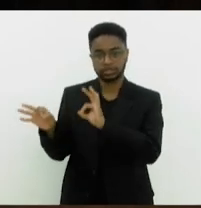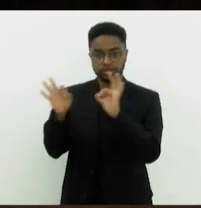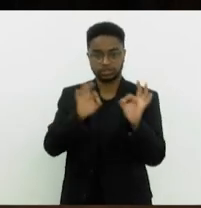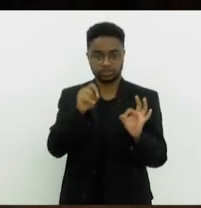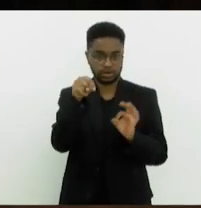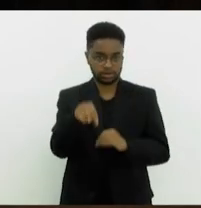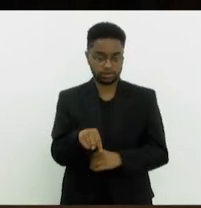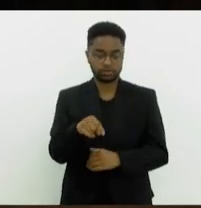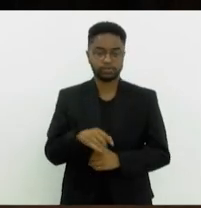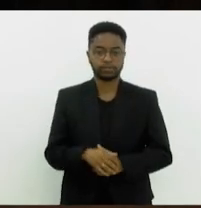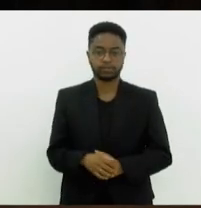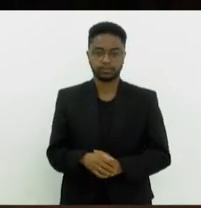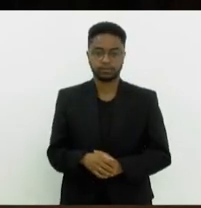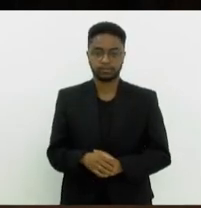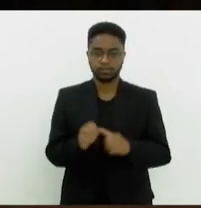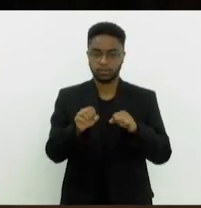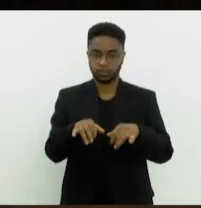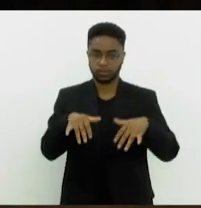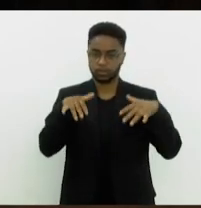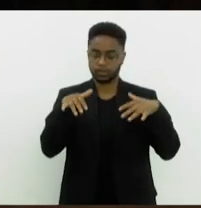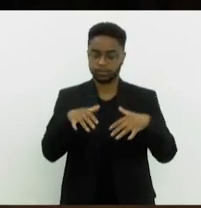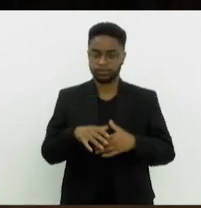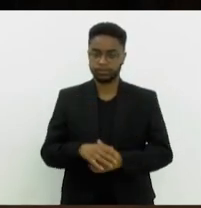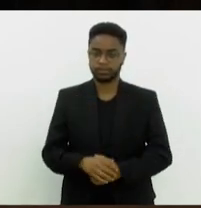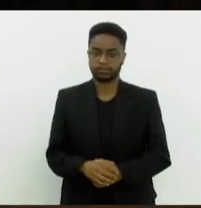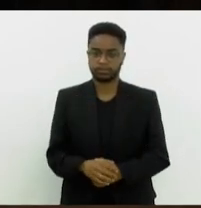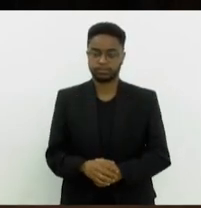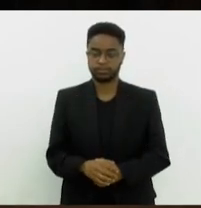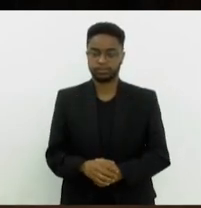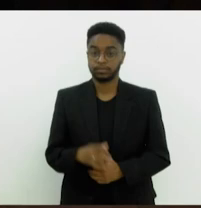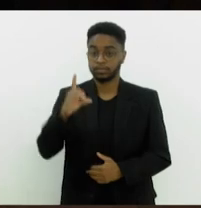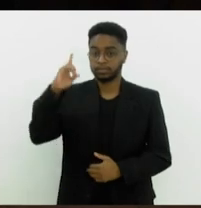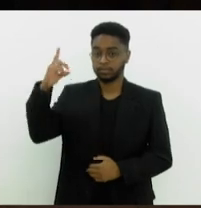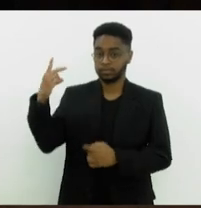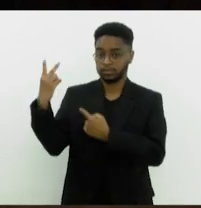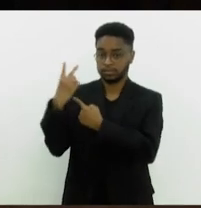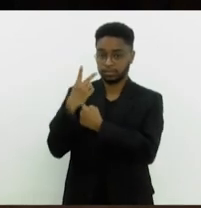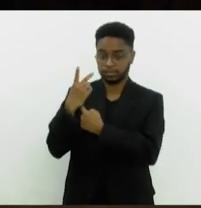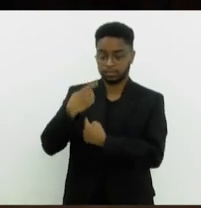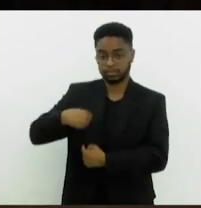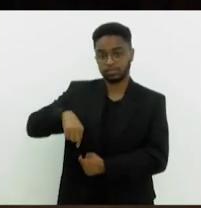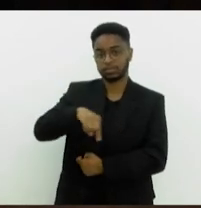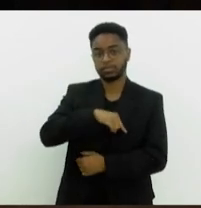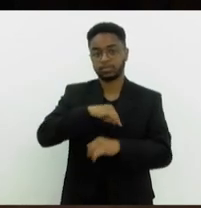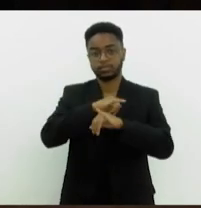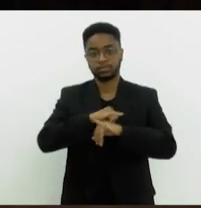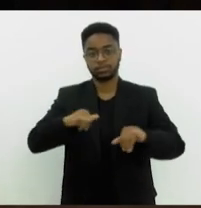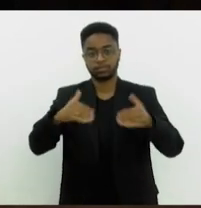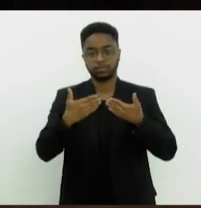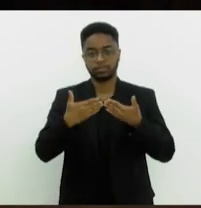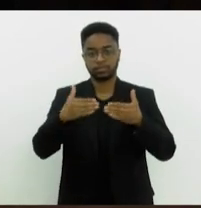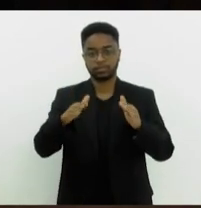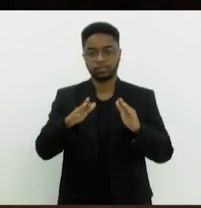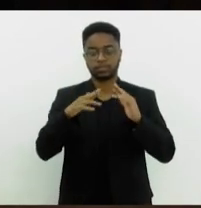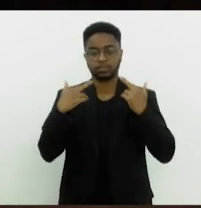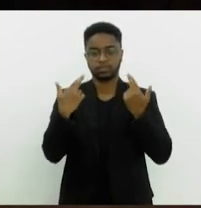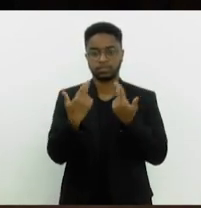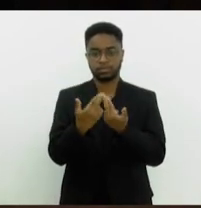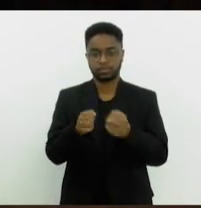aqui em plenário. Sob a proteção de Deus, declaro aberta a sessão.